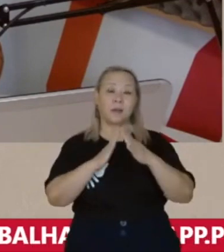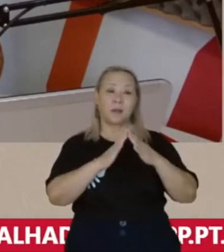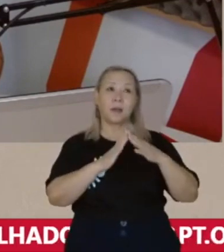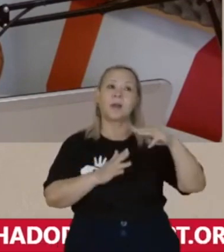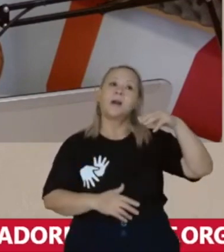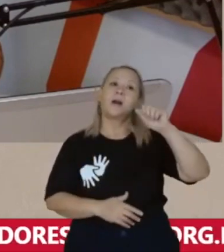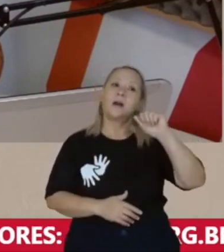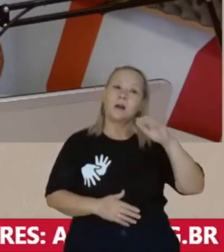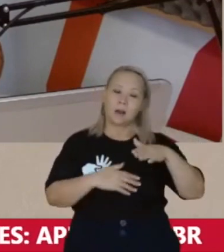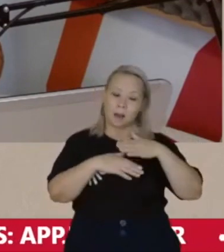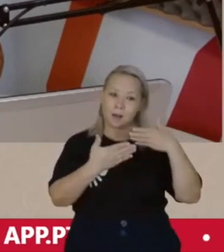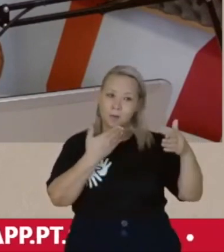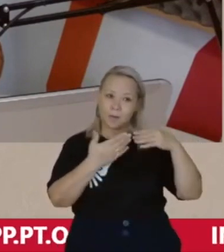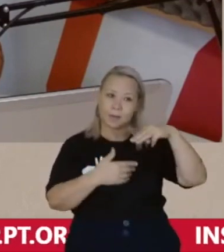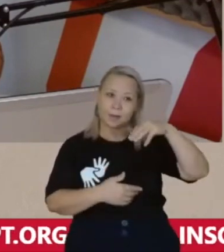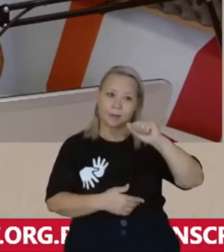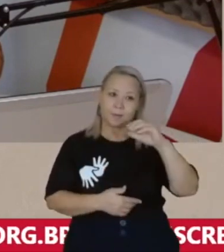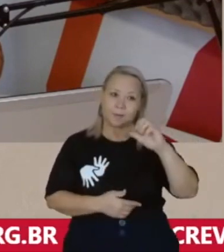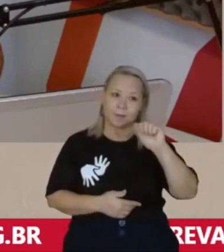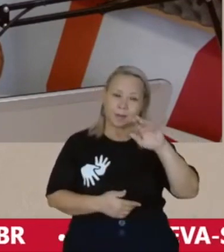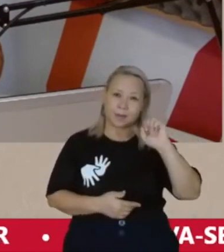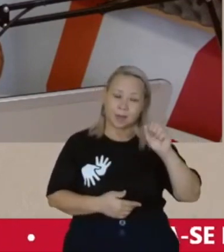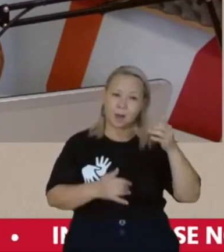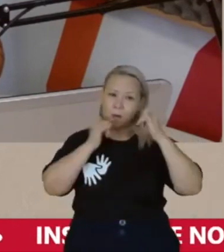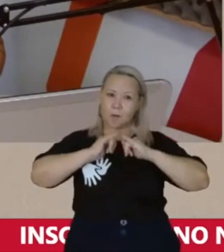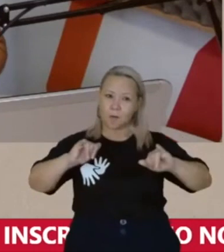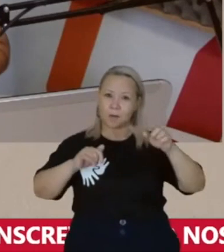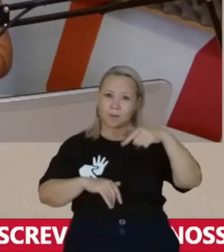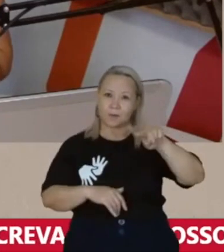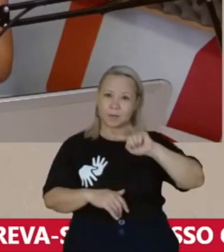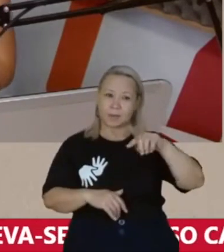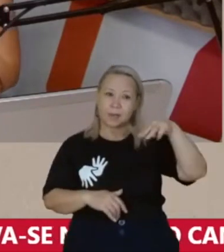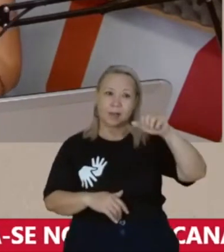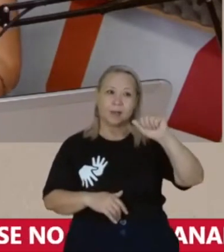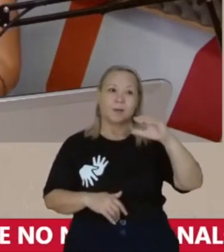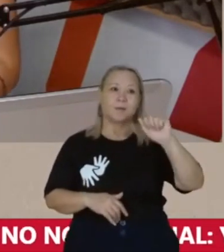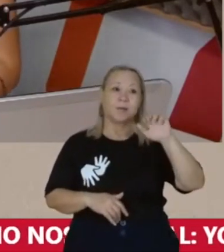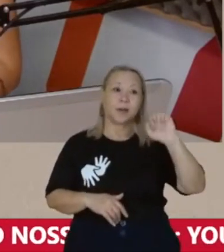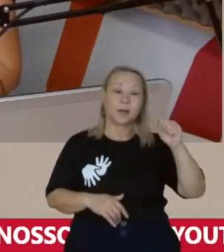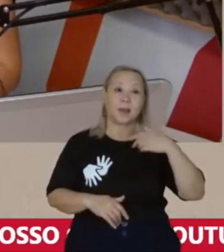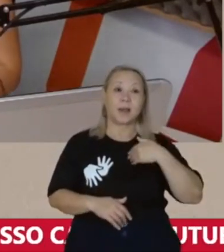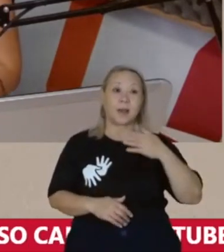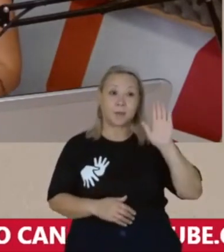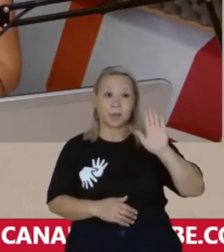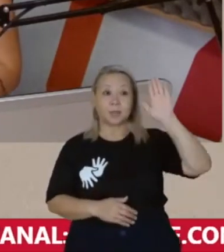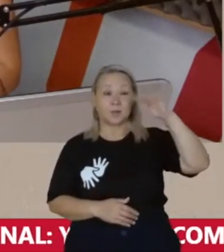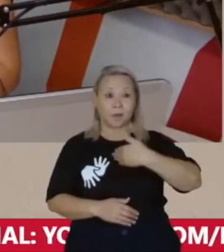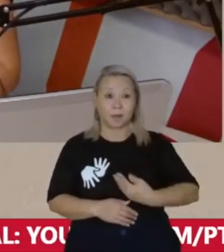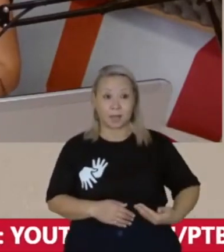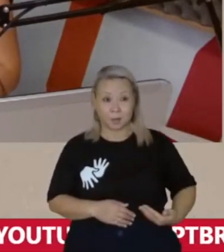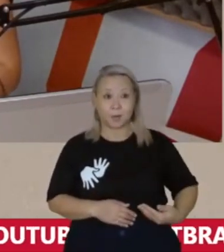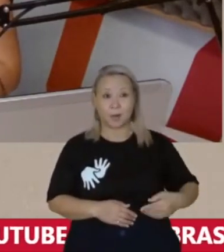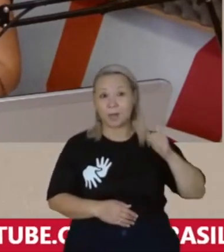Macaé. Você não sabe disso, mas eu vou aproveitar para contar para o PT inteiro. A Macaé é minha candidata a governadora de Minas Gerais.